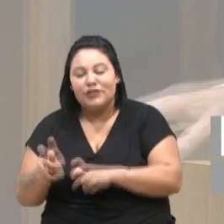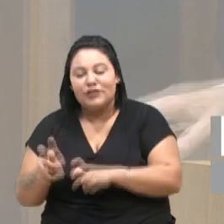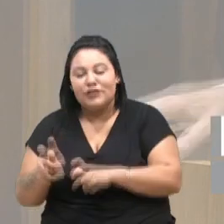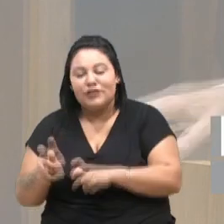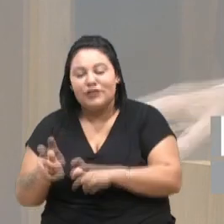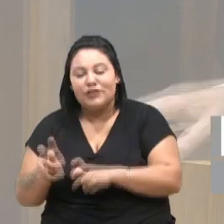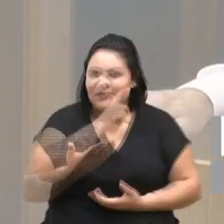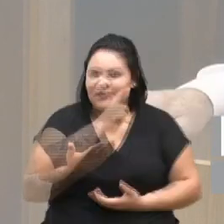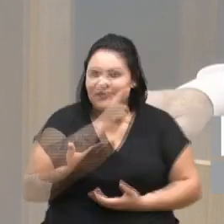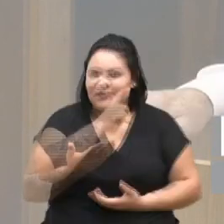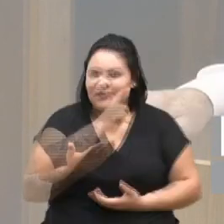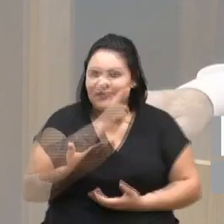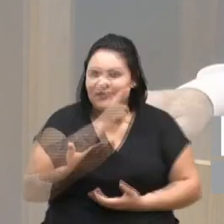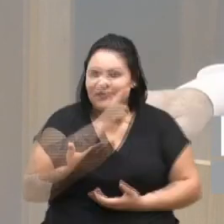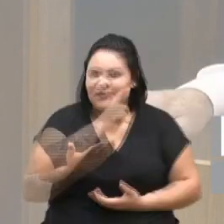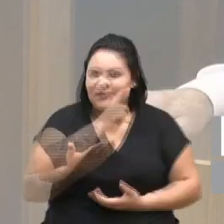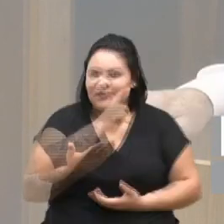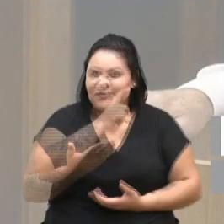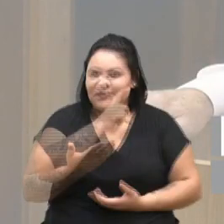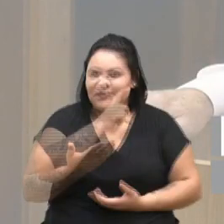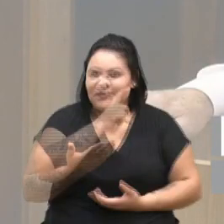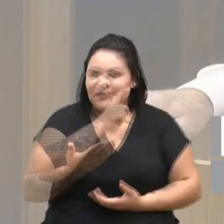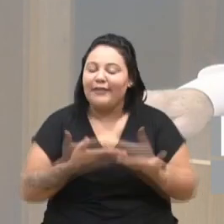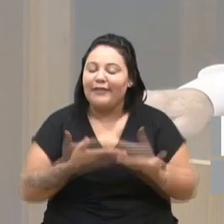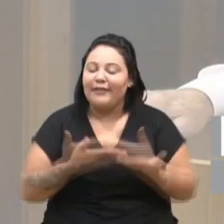todos. Imediata.